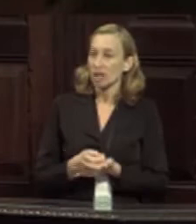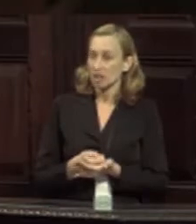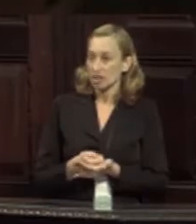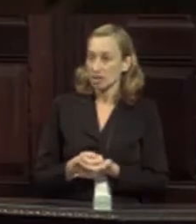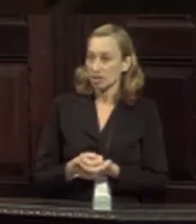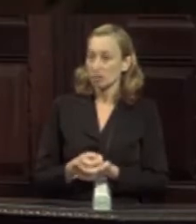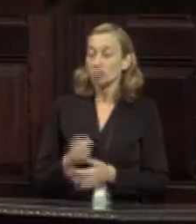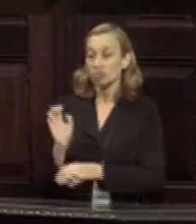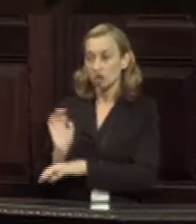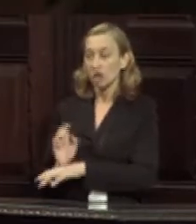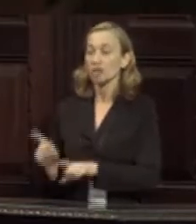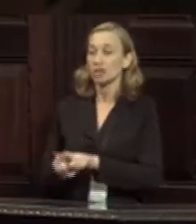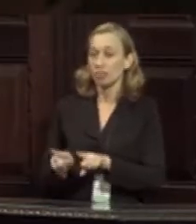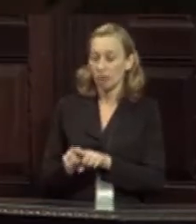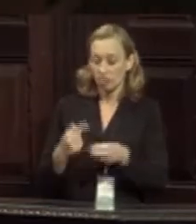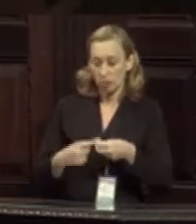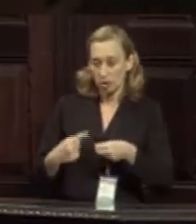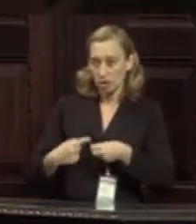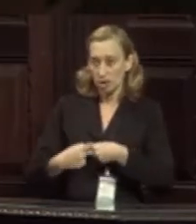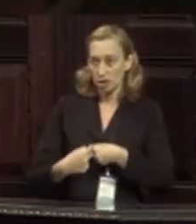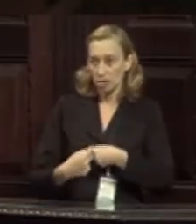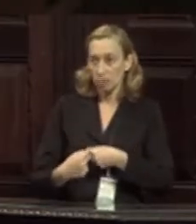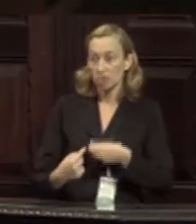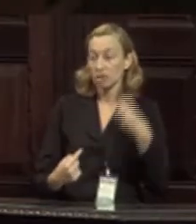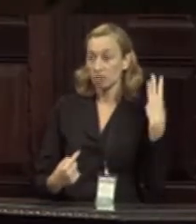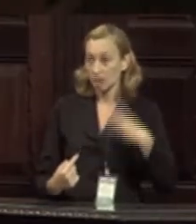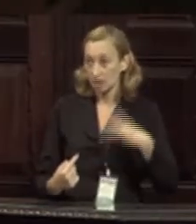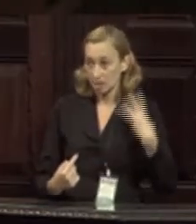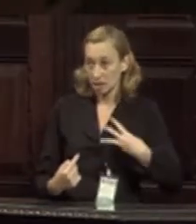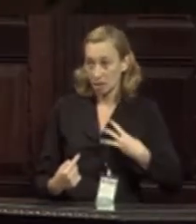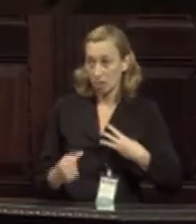municípios. Terceira questão,